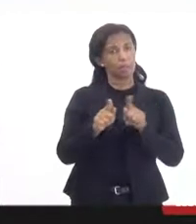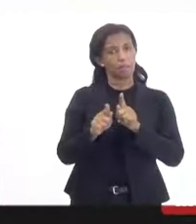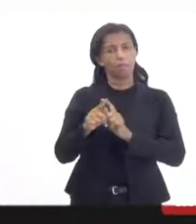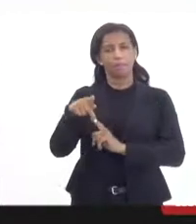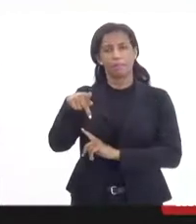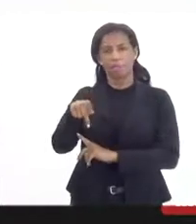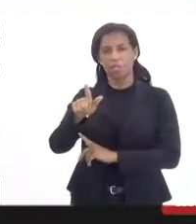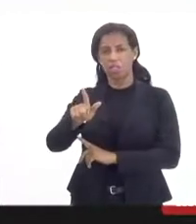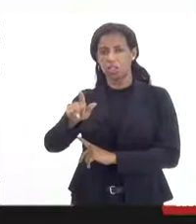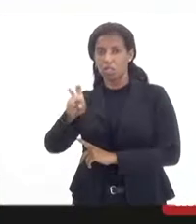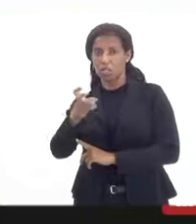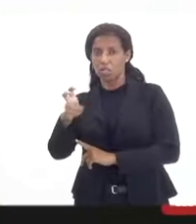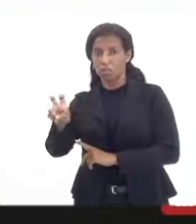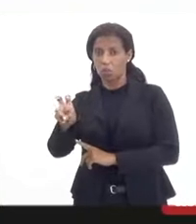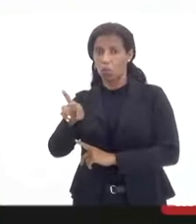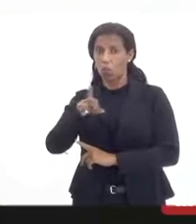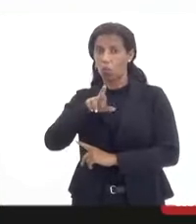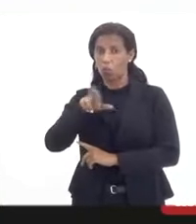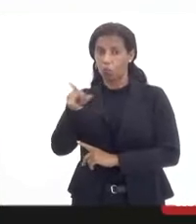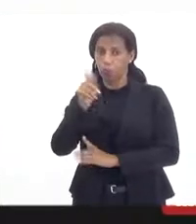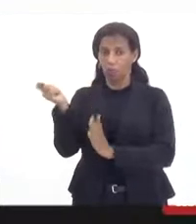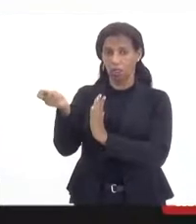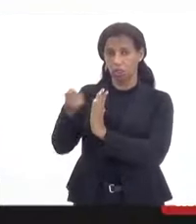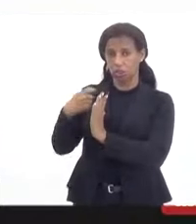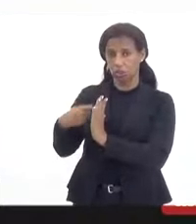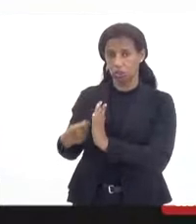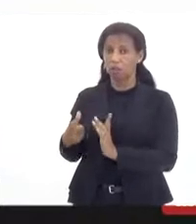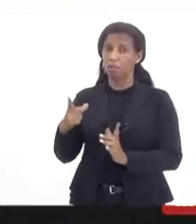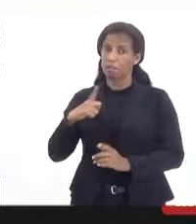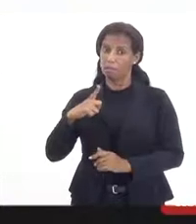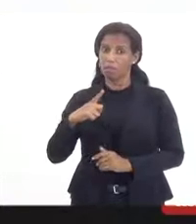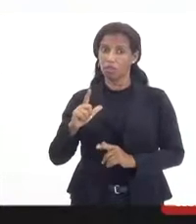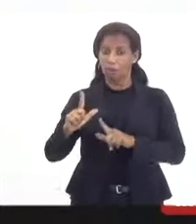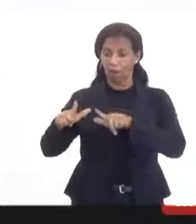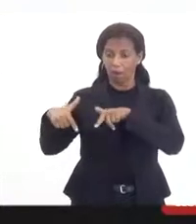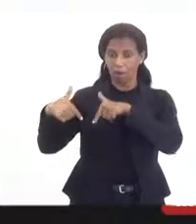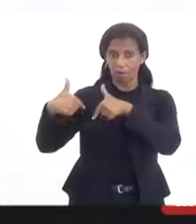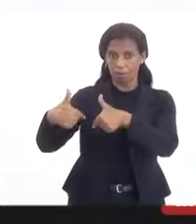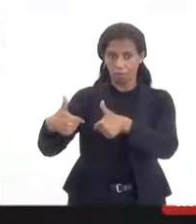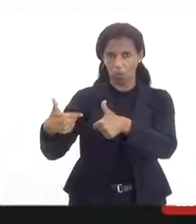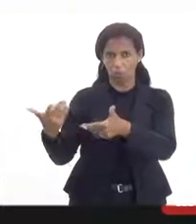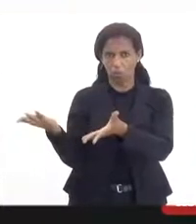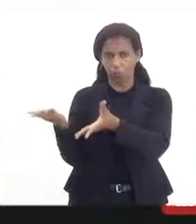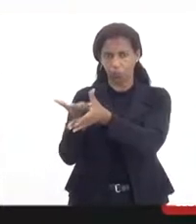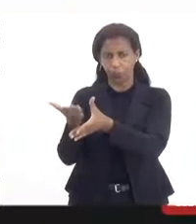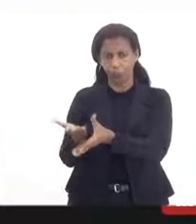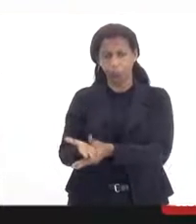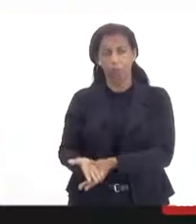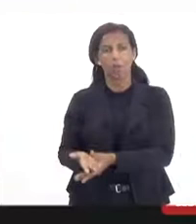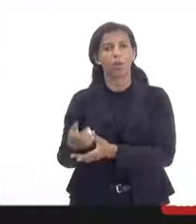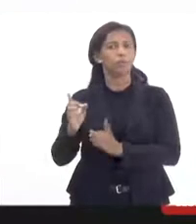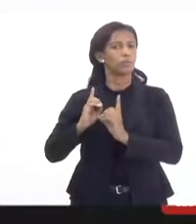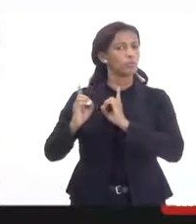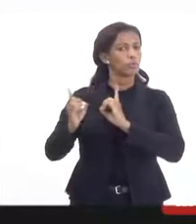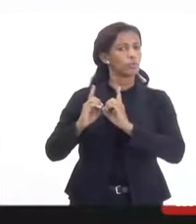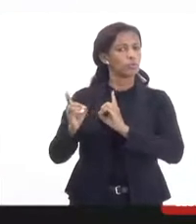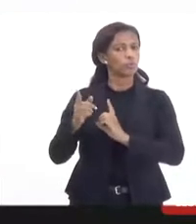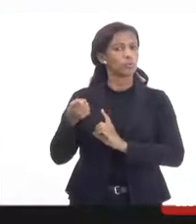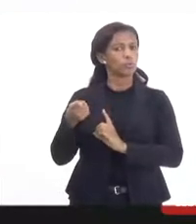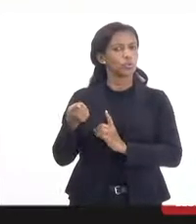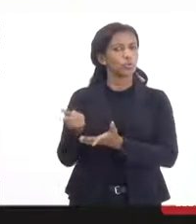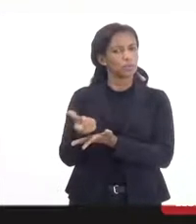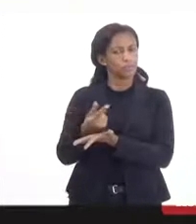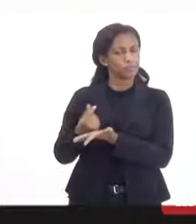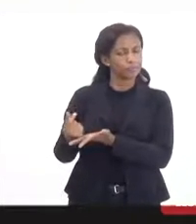por não serem inscritos. Mas, ainda assim, nós temos ações judiciais promovidas pela empresa discutindo esses tributos.